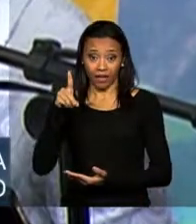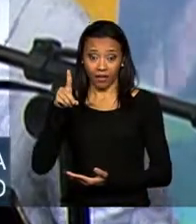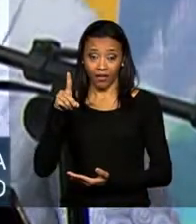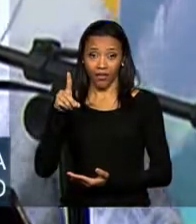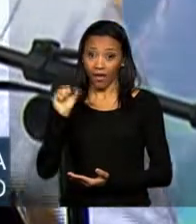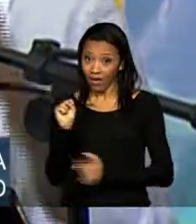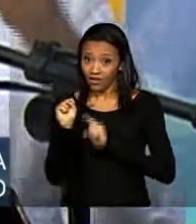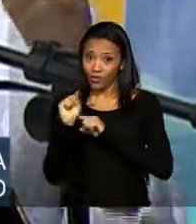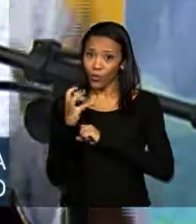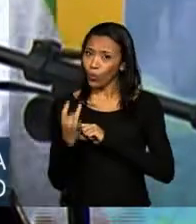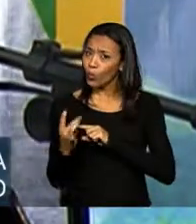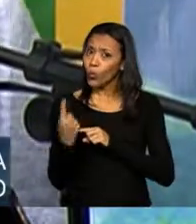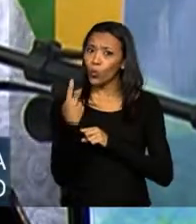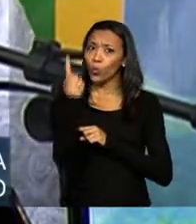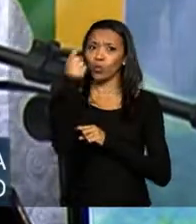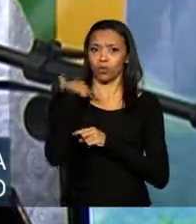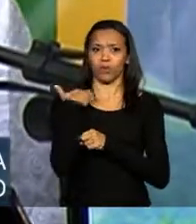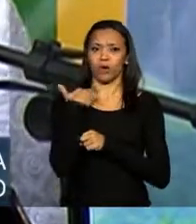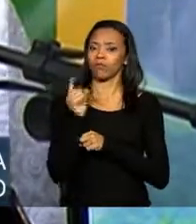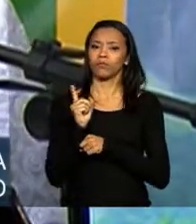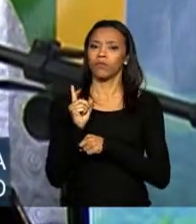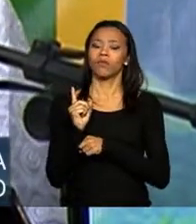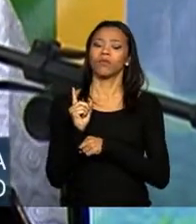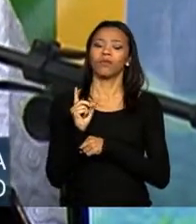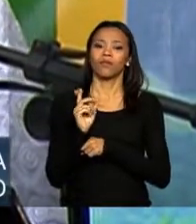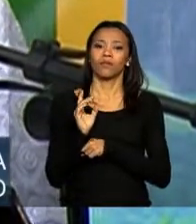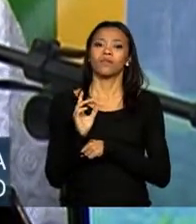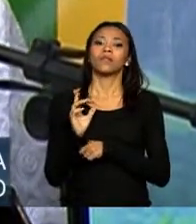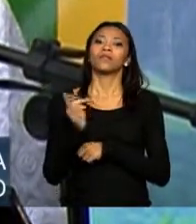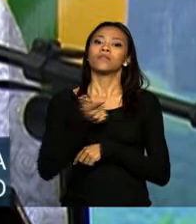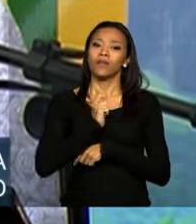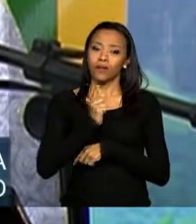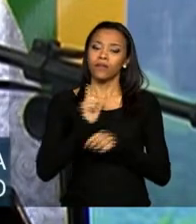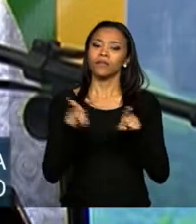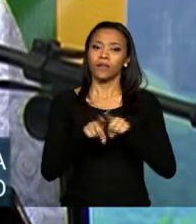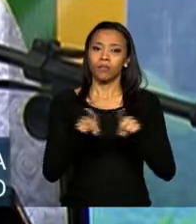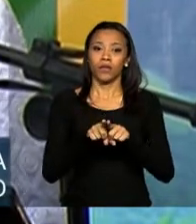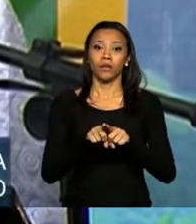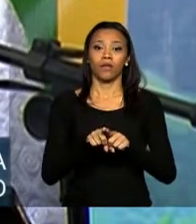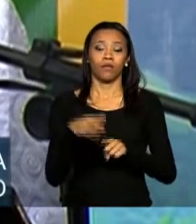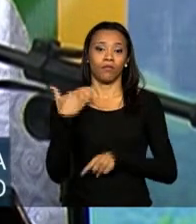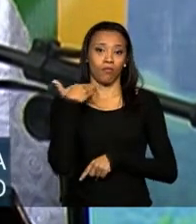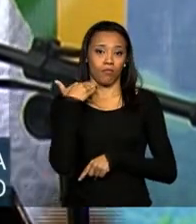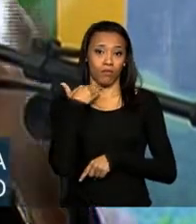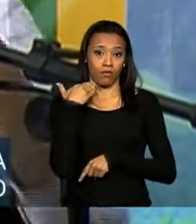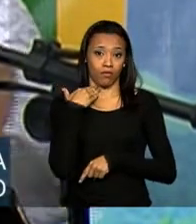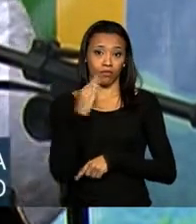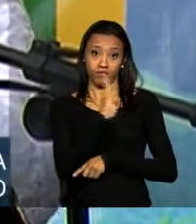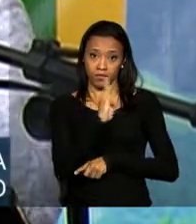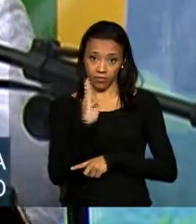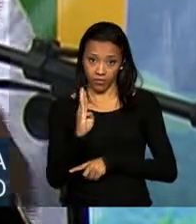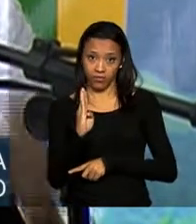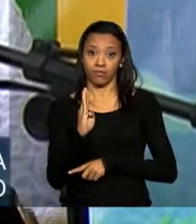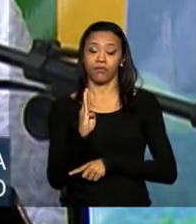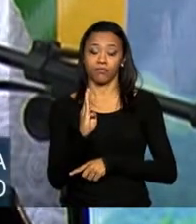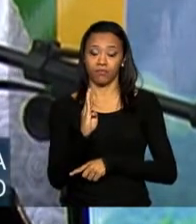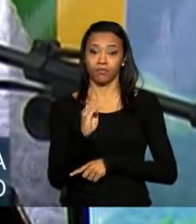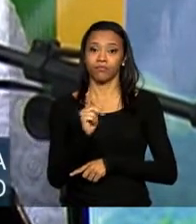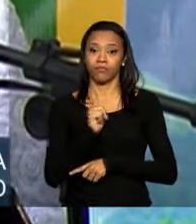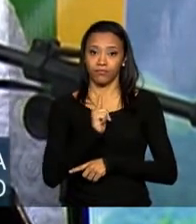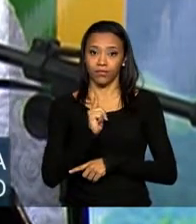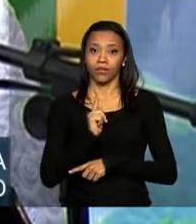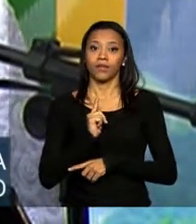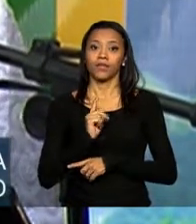o BNDS não colocar um banco como o Banco do Brasil e nessa questão